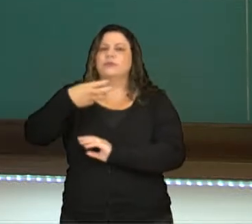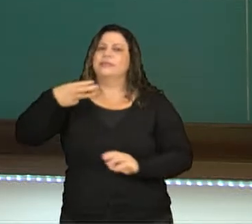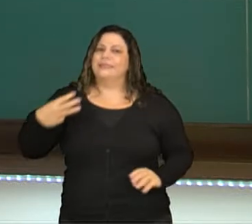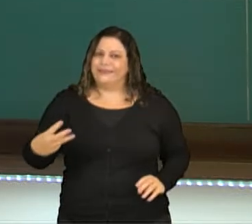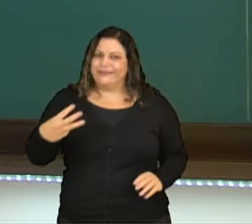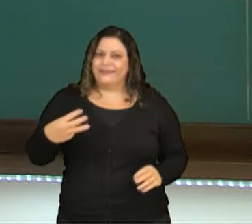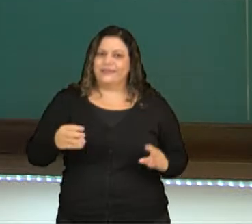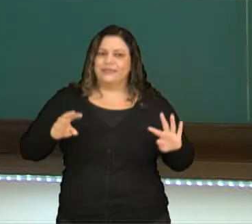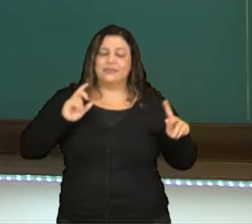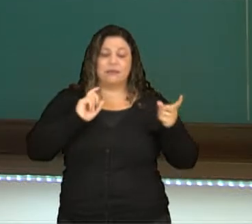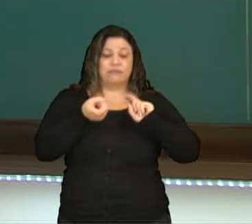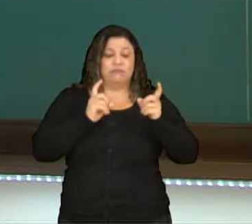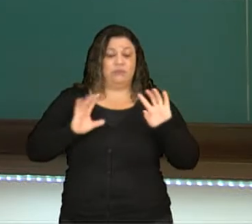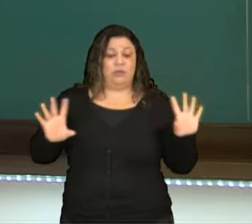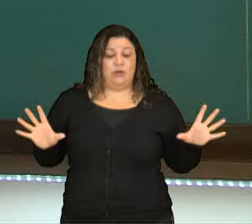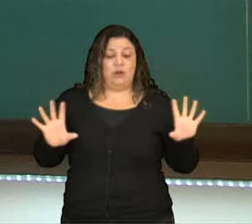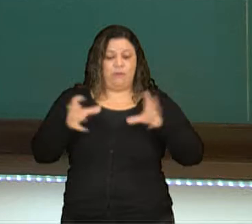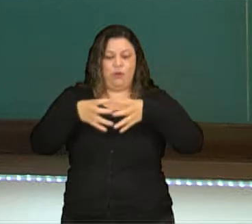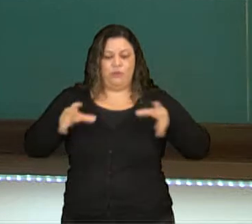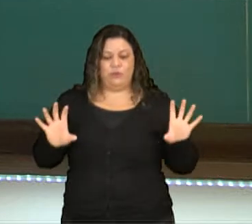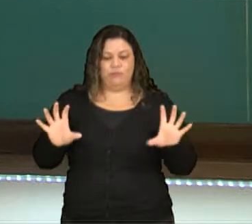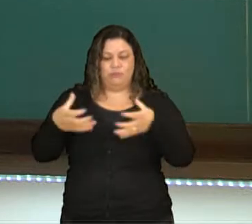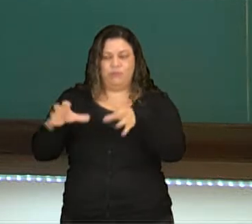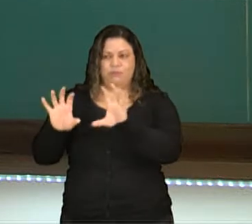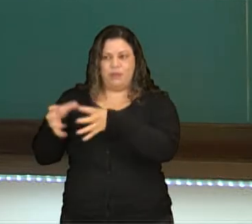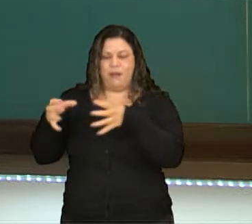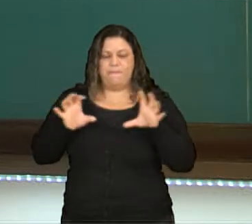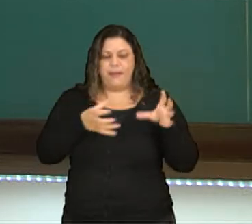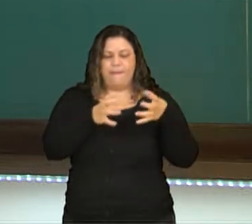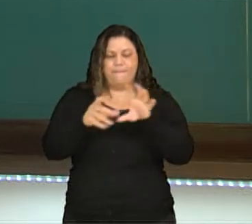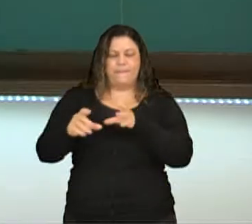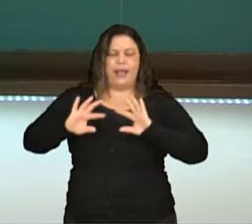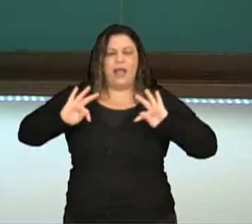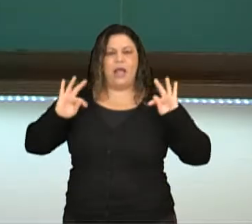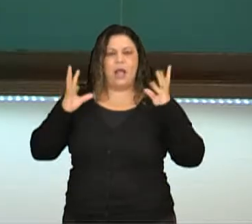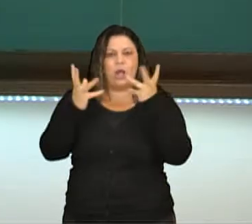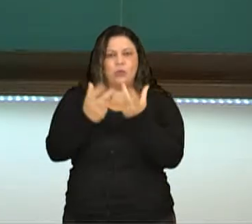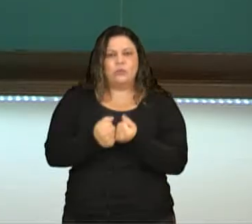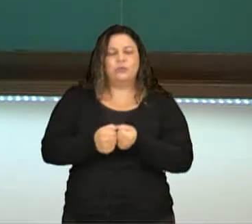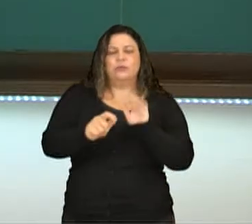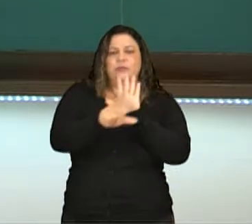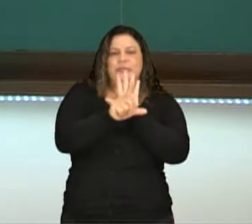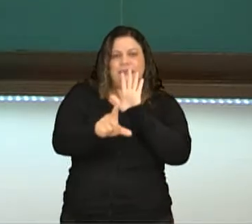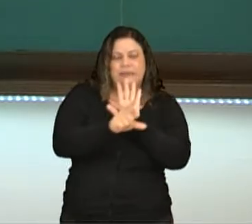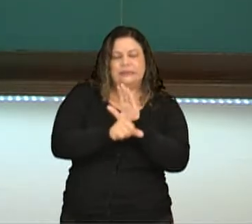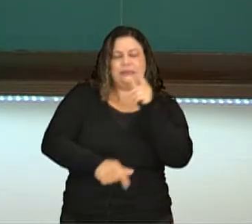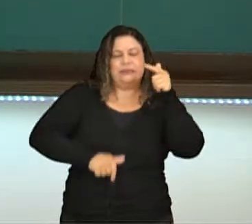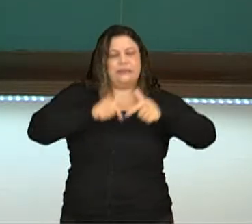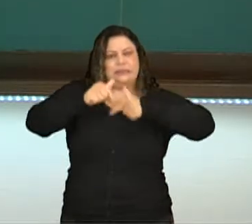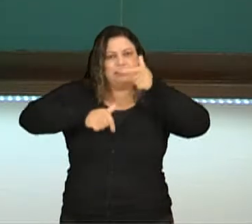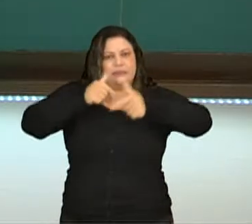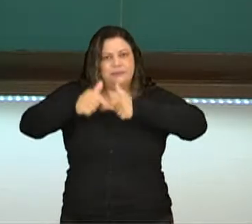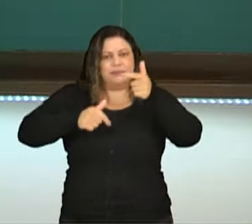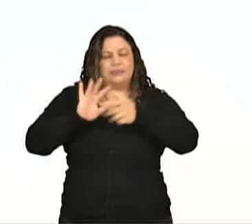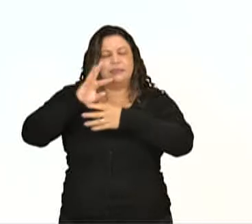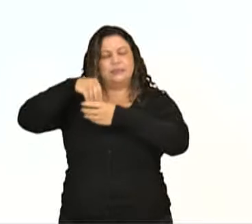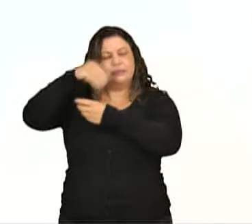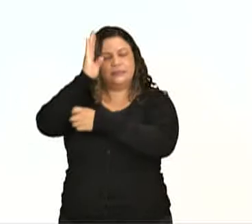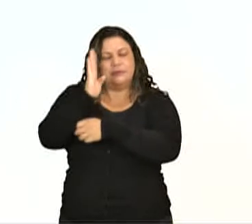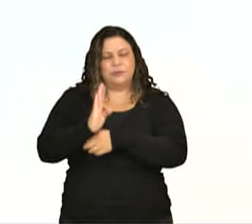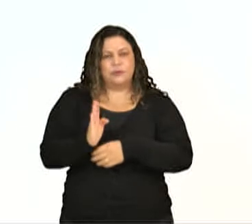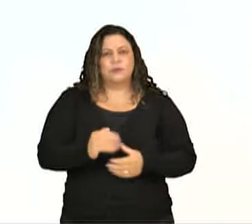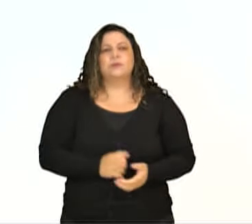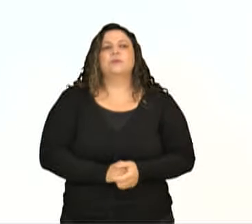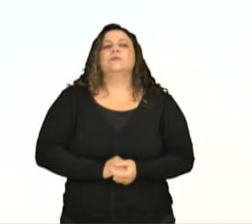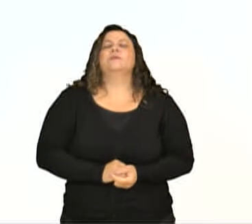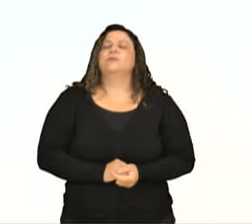reuniu todas as leis trabalhistas do país. Os discursos e os encontros do presidente com a